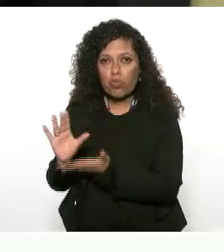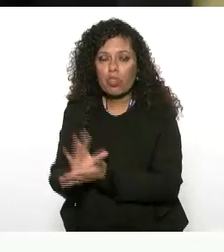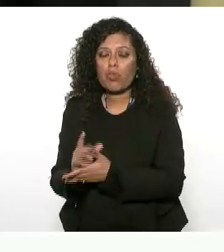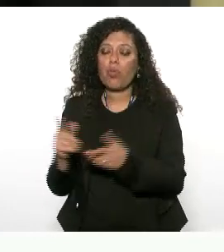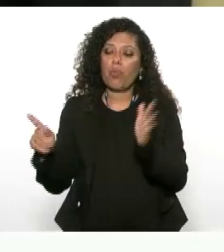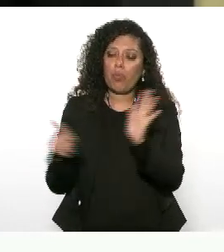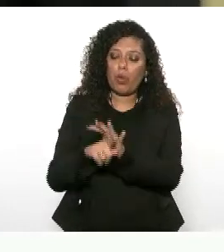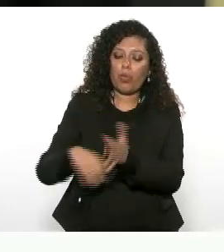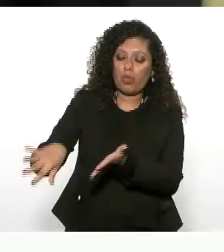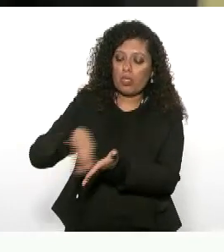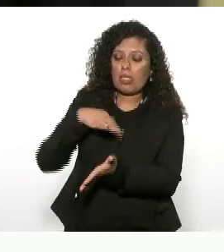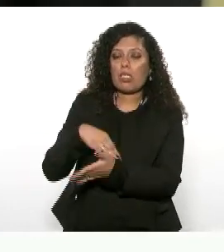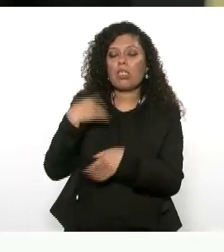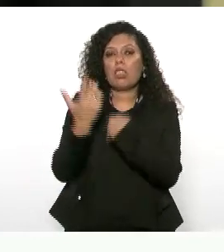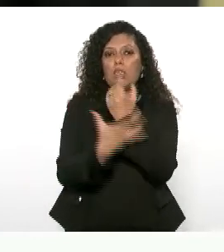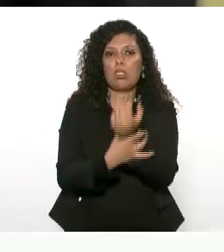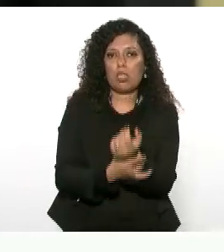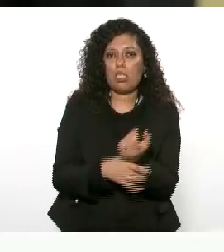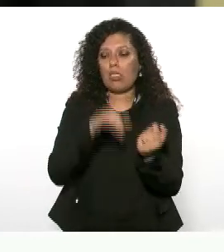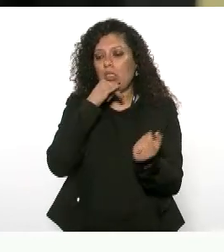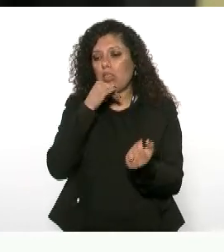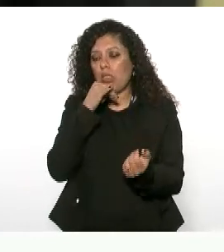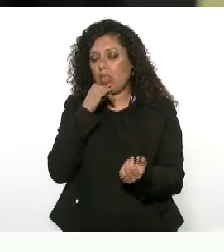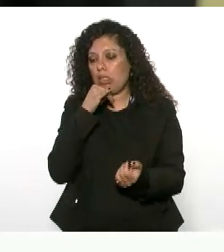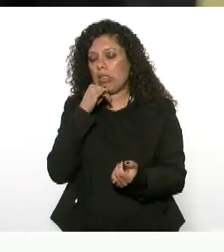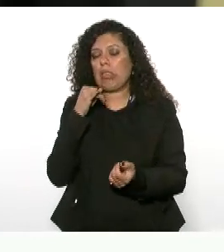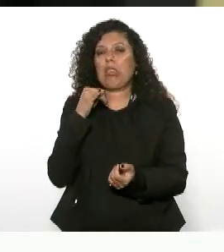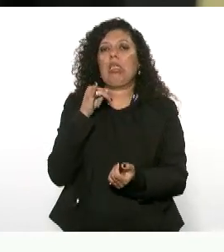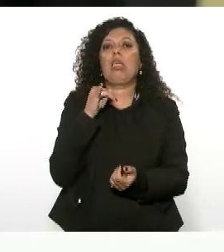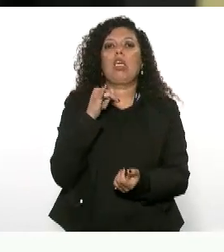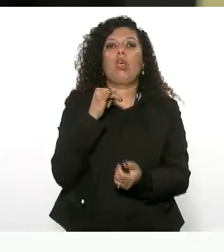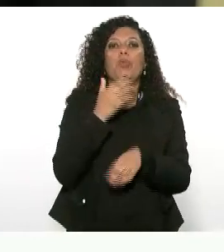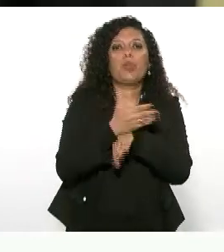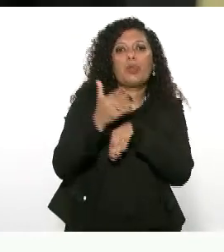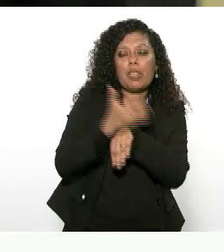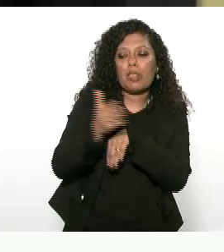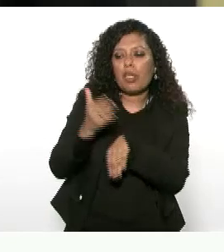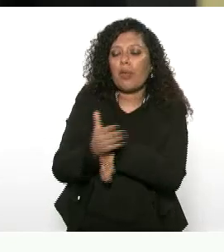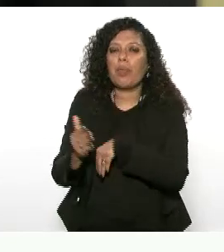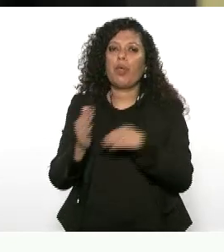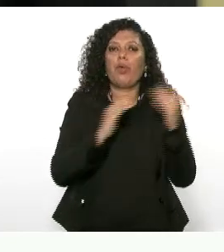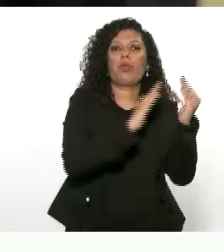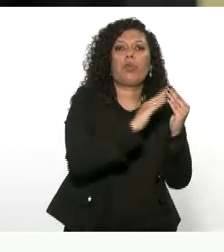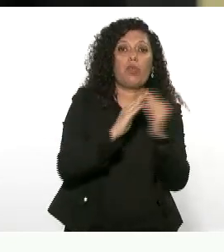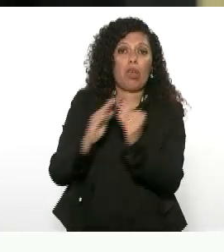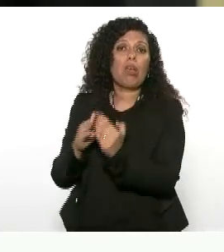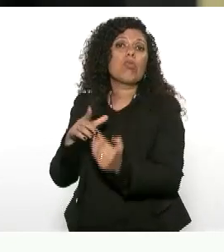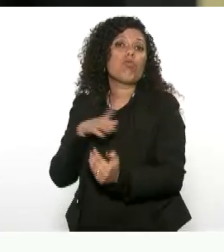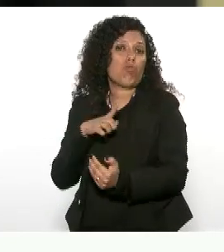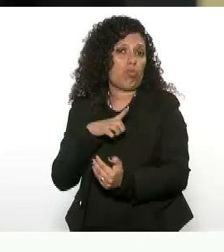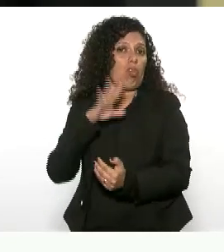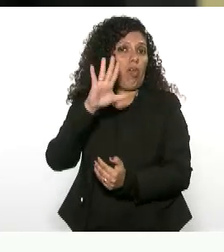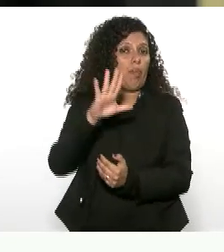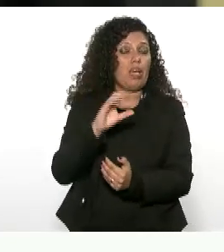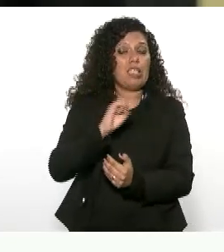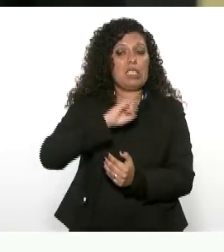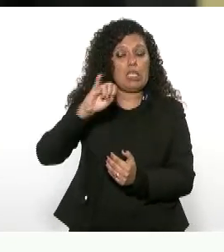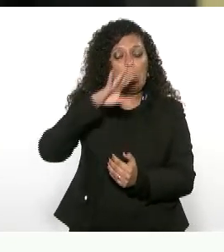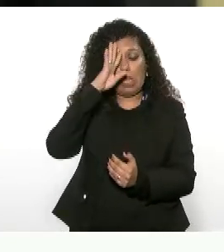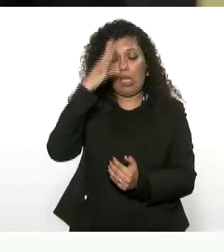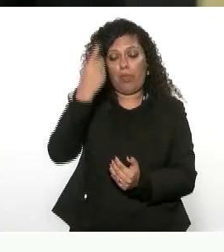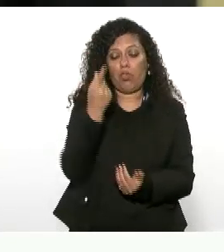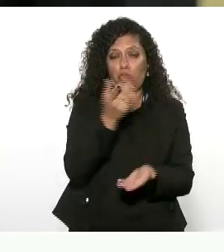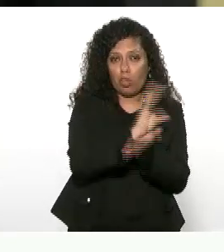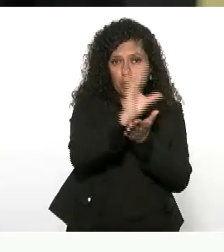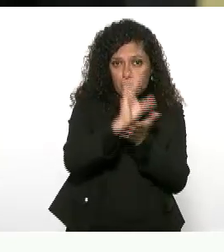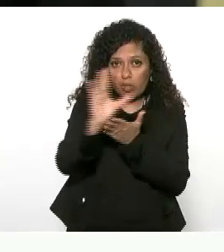própria Secretaria Nacional de Segurança, como o Bolsa Formação, o Pronace Habitação, elas aconteciam. Quando as estratégias dependiam de repasse